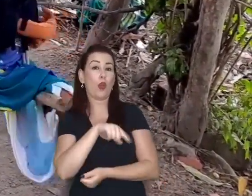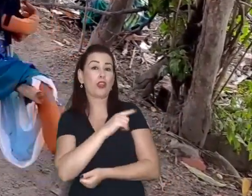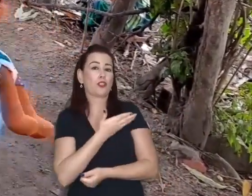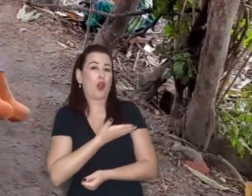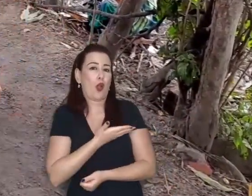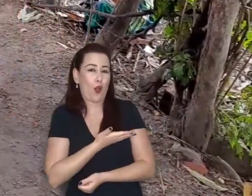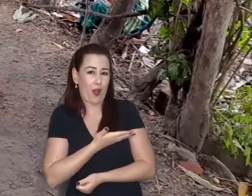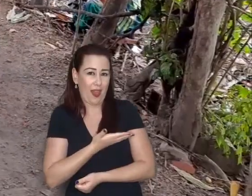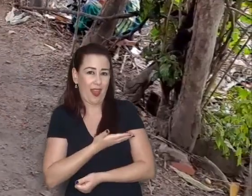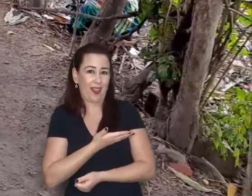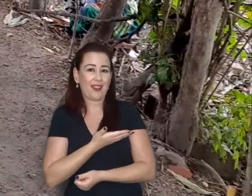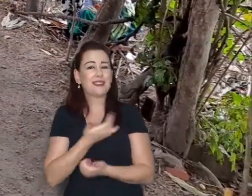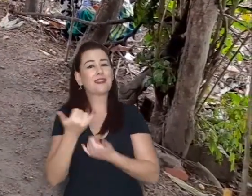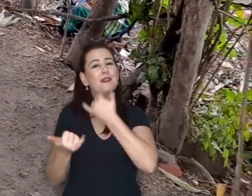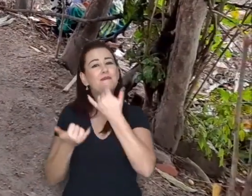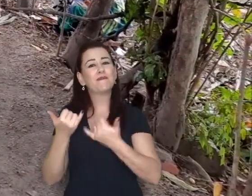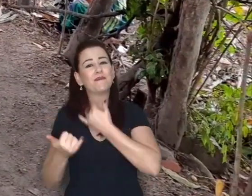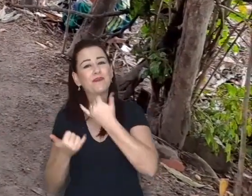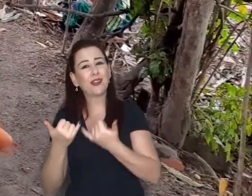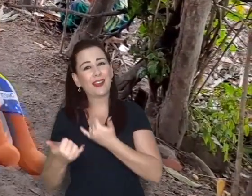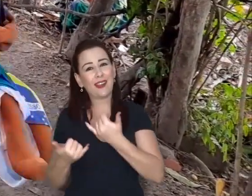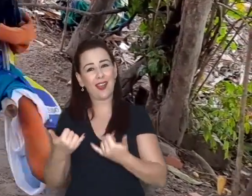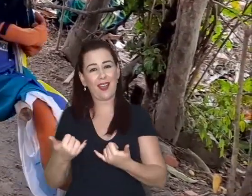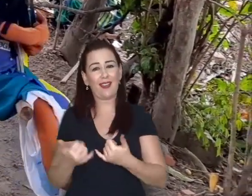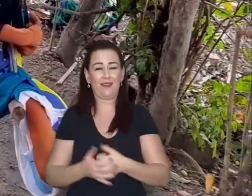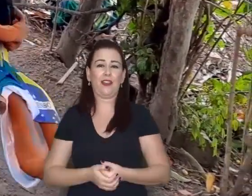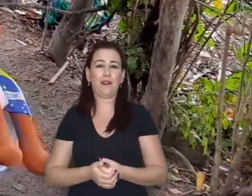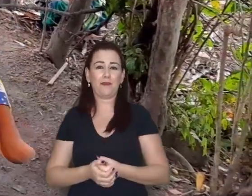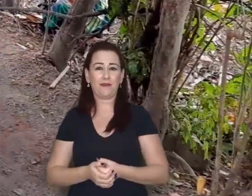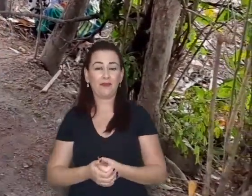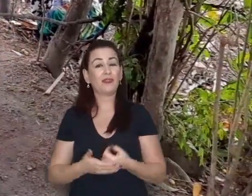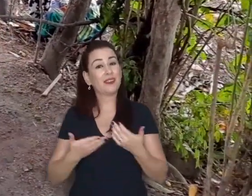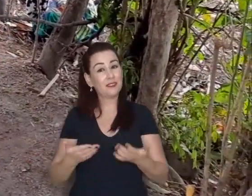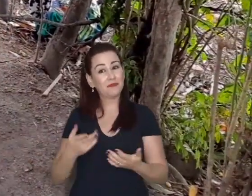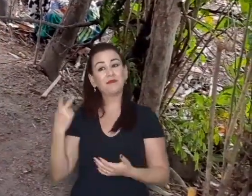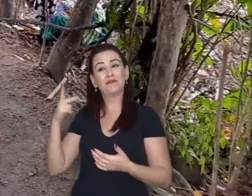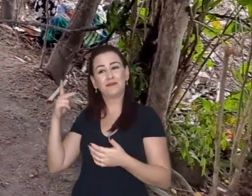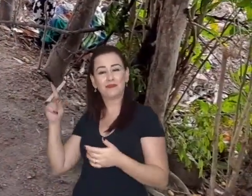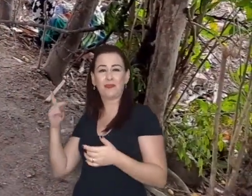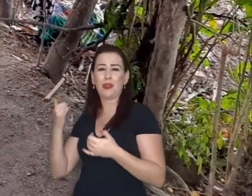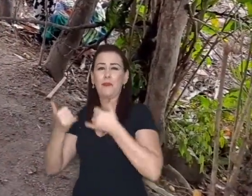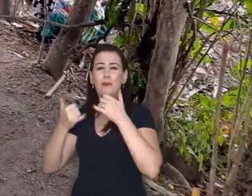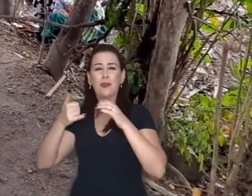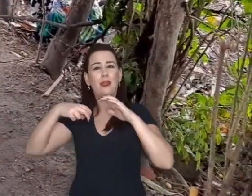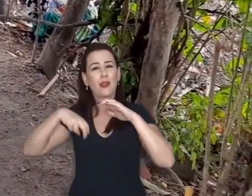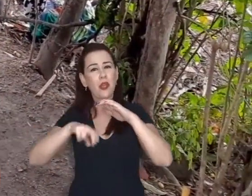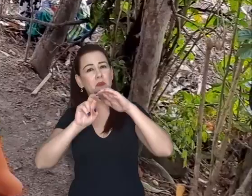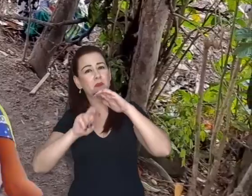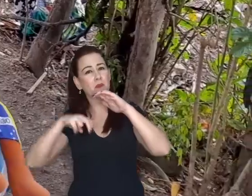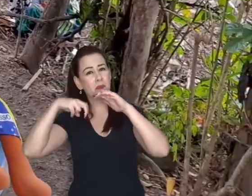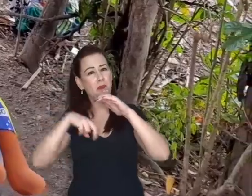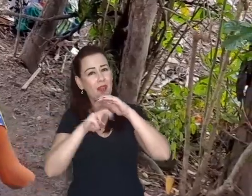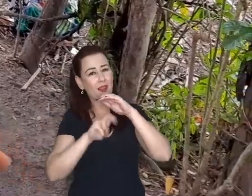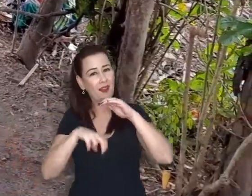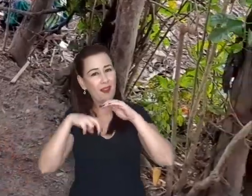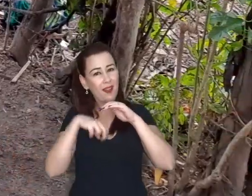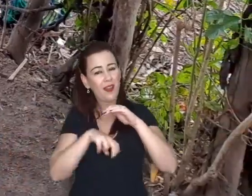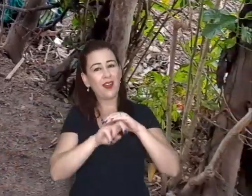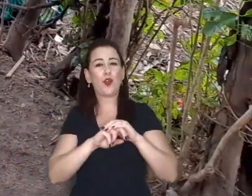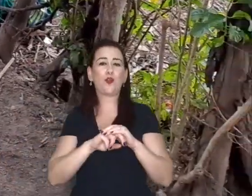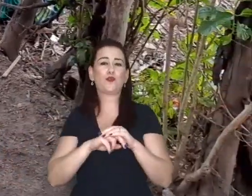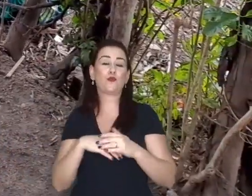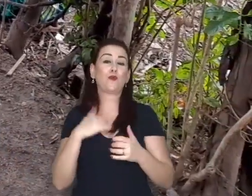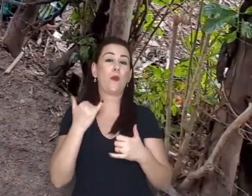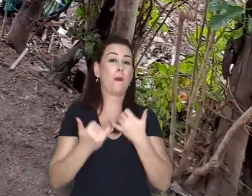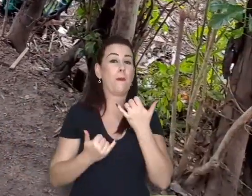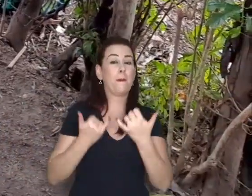lá embaixo também, da árvore, pé de cajá, e a gente fazia balanço, a gente fazia as